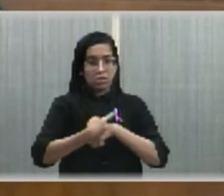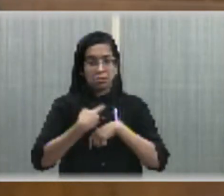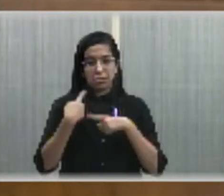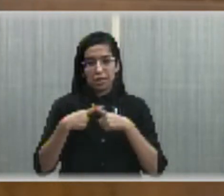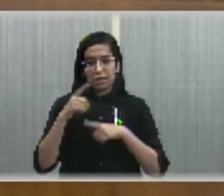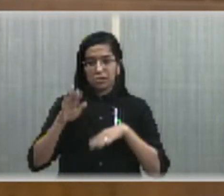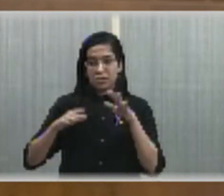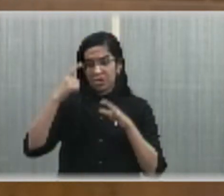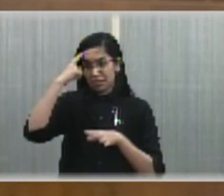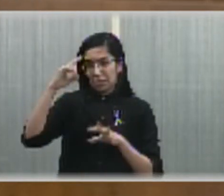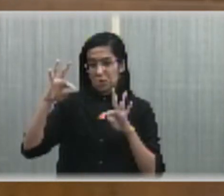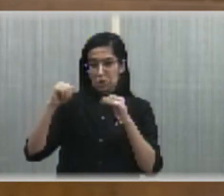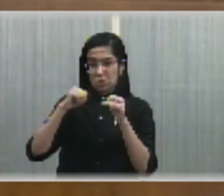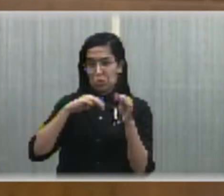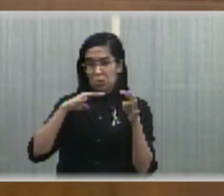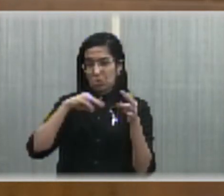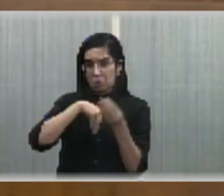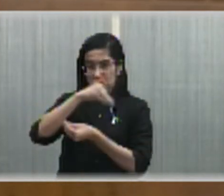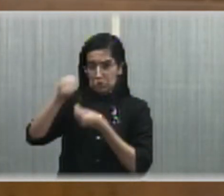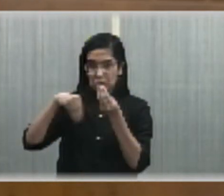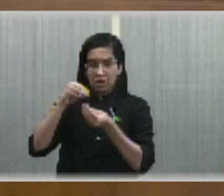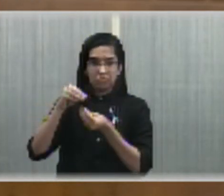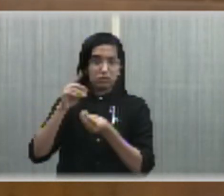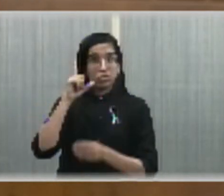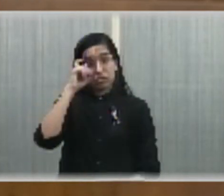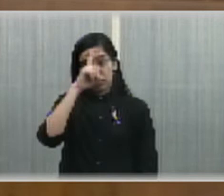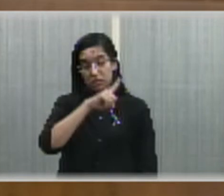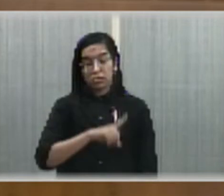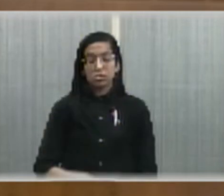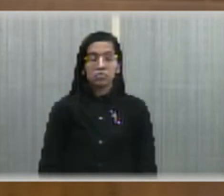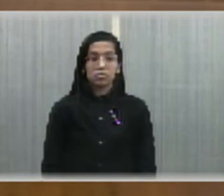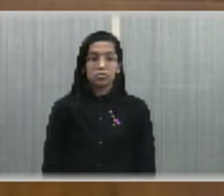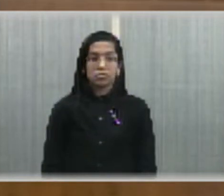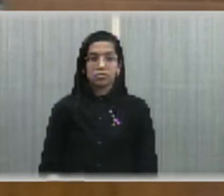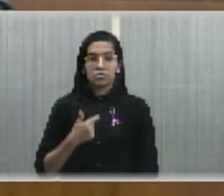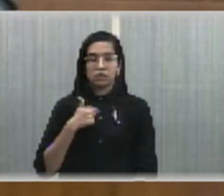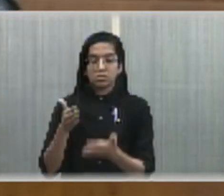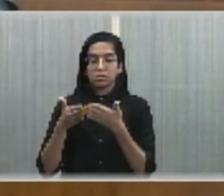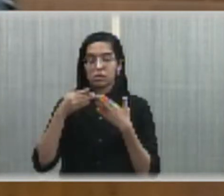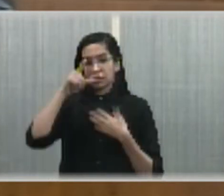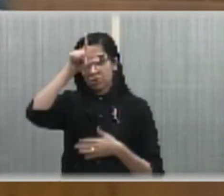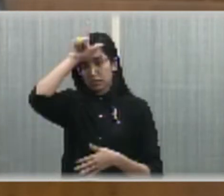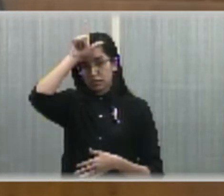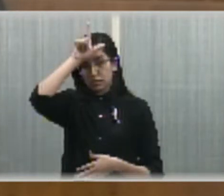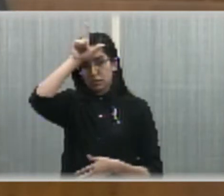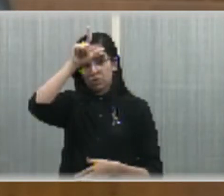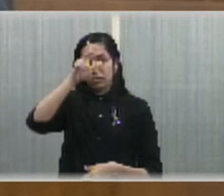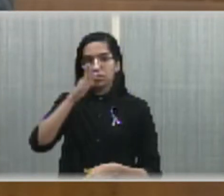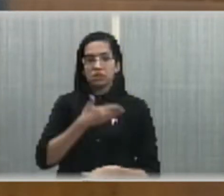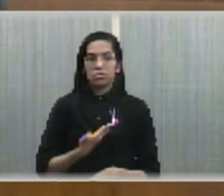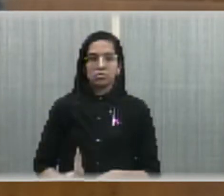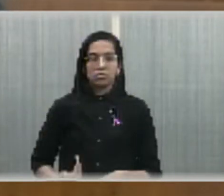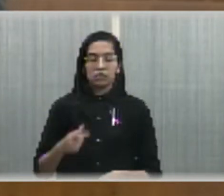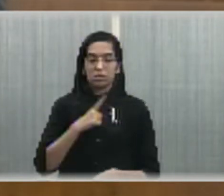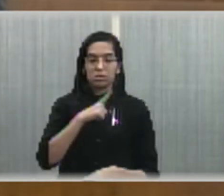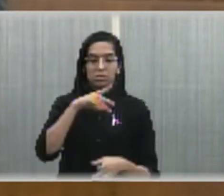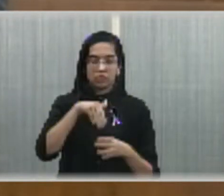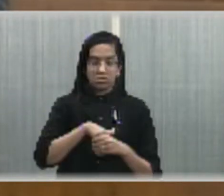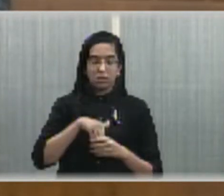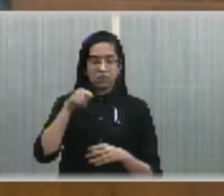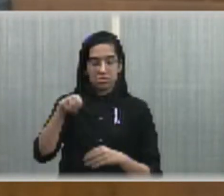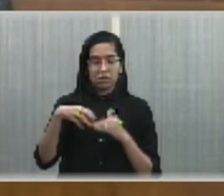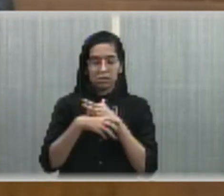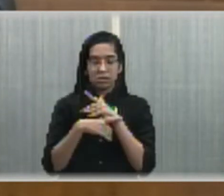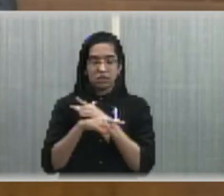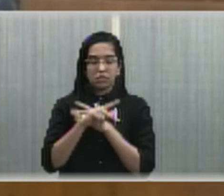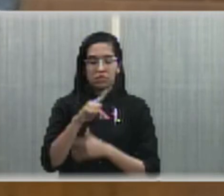Joana, aí fica difícil, senhor presidente. Então, aqui eu apelo até ao líder do governo, que é até votado em Porto Alegre, que ele possa pedir à Secretaria